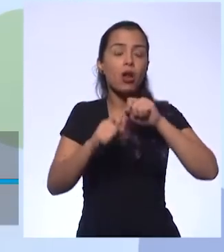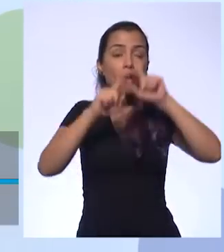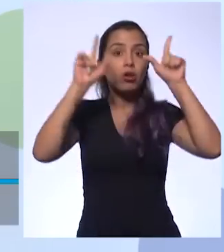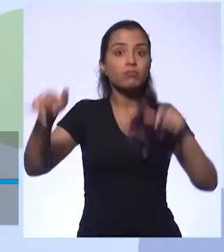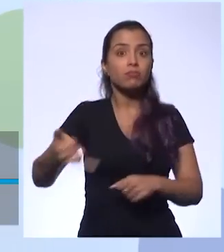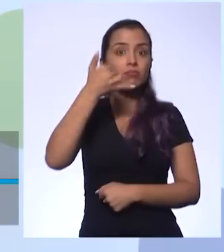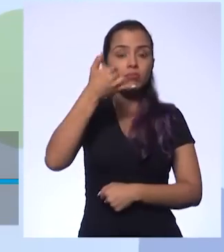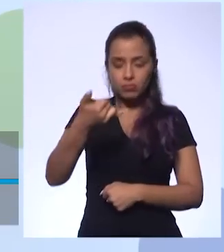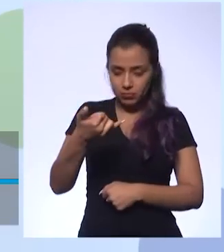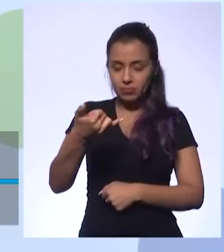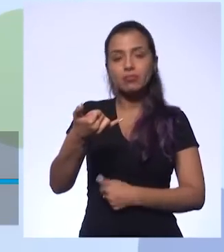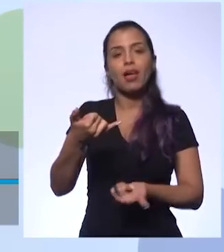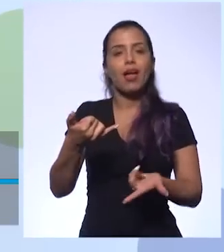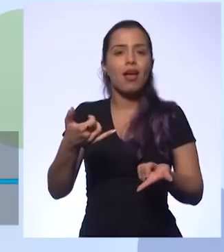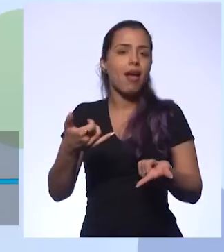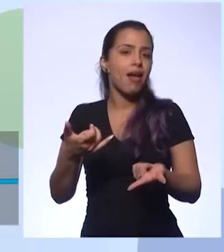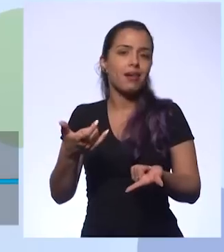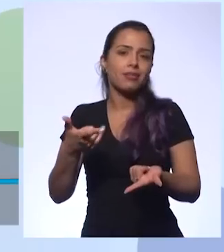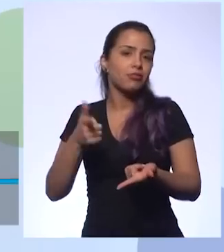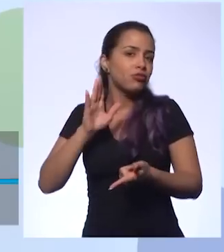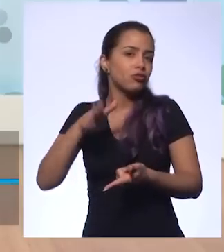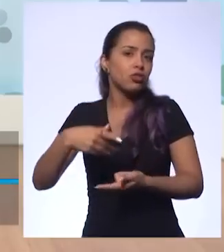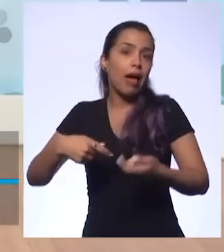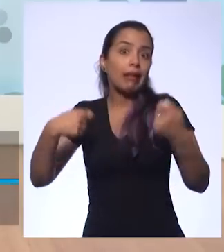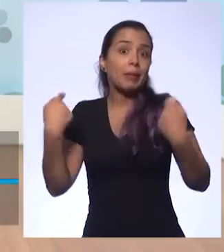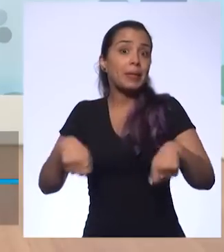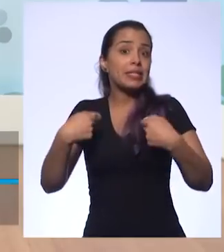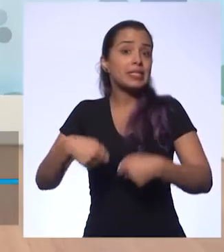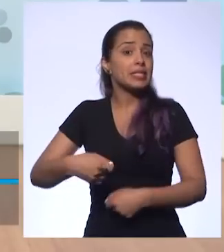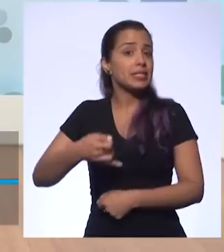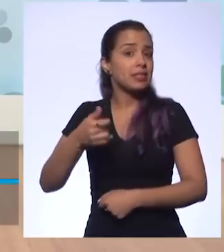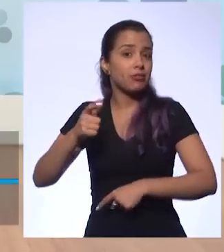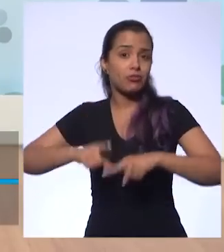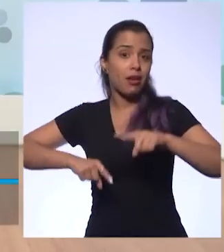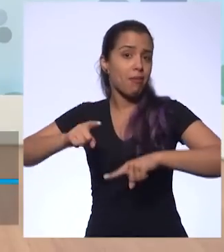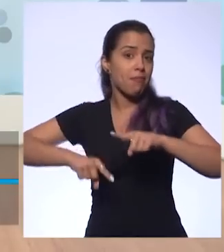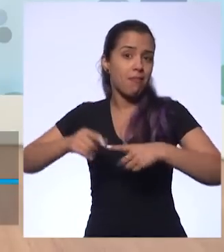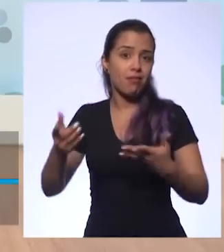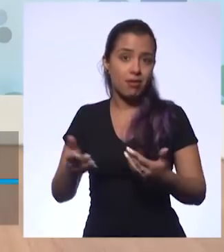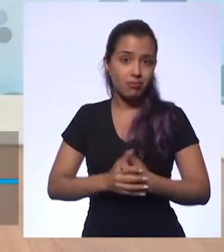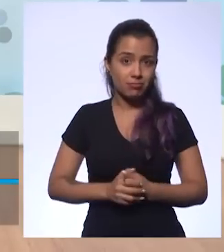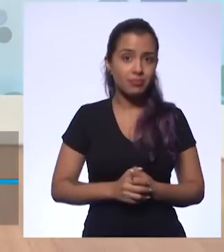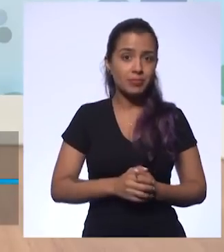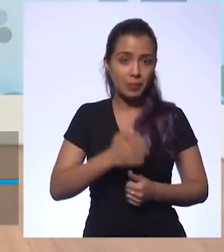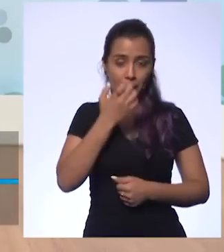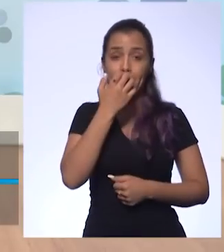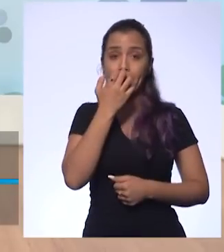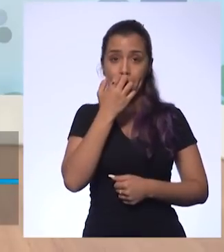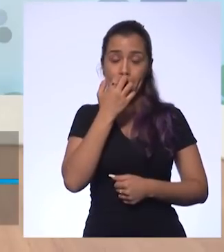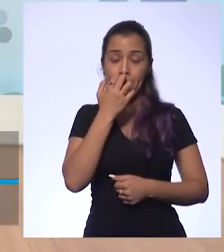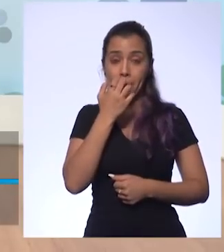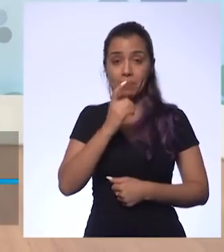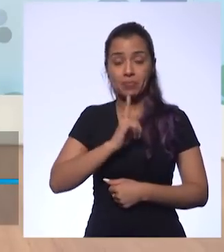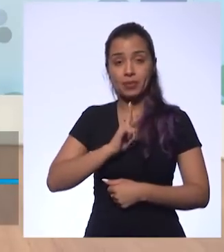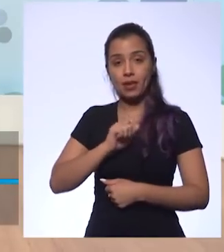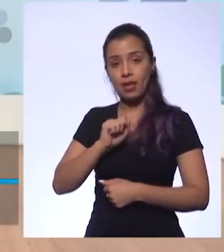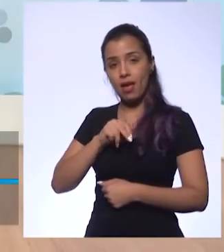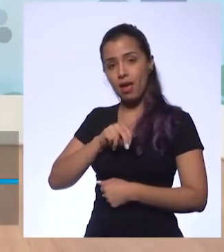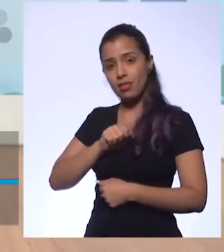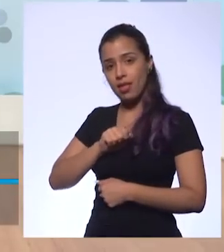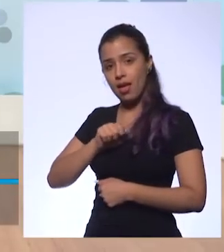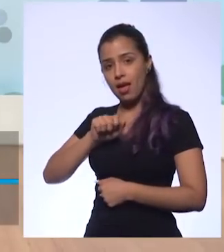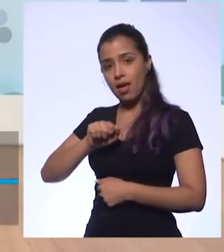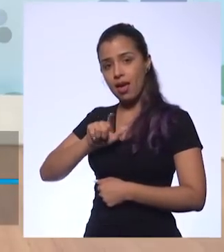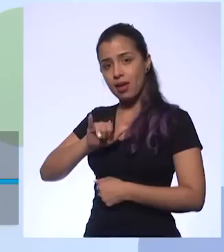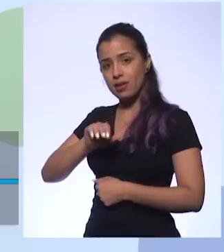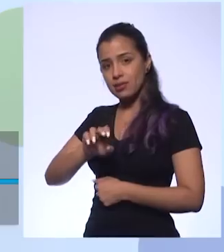por aparelhos. Não é? Olha só. Teve uma aluna aqui, a Analice. Ela falou, professores,